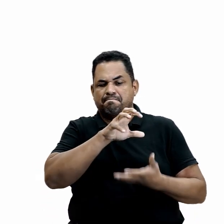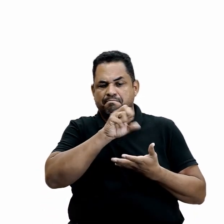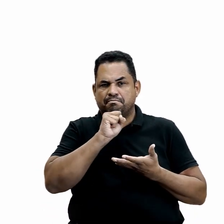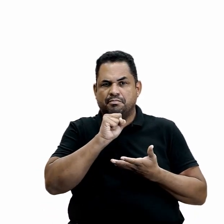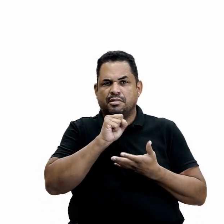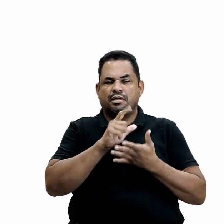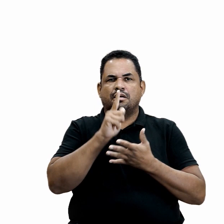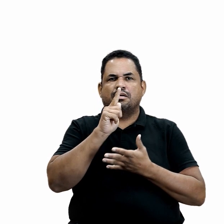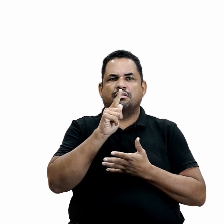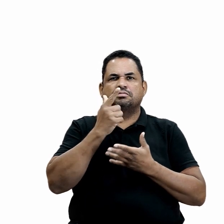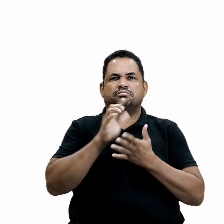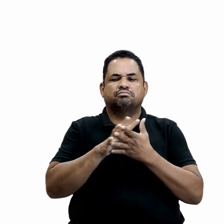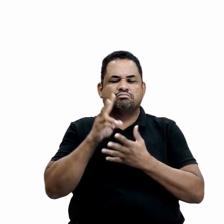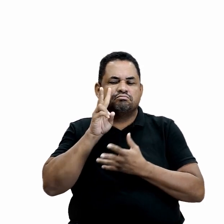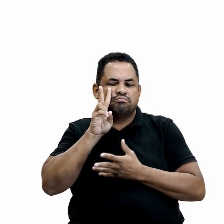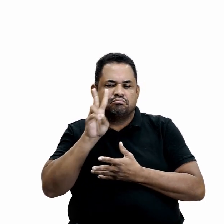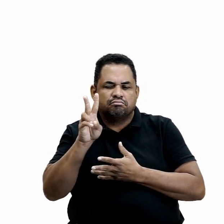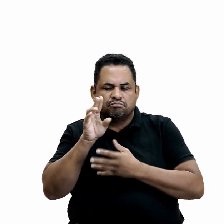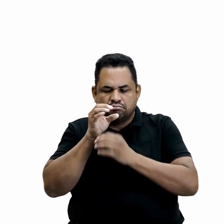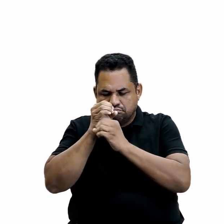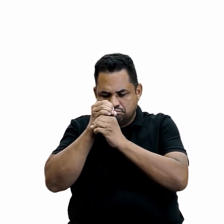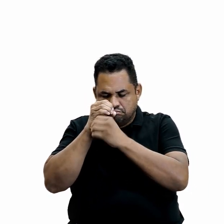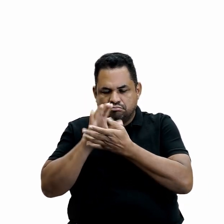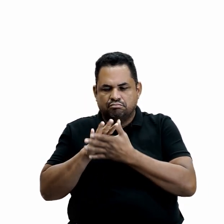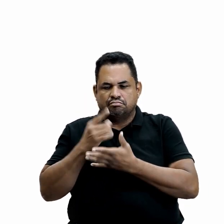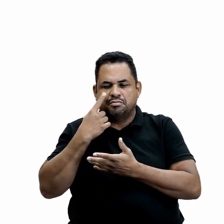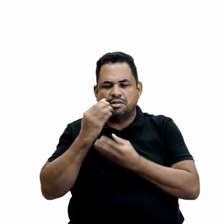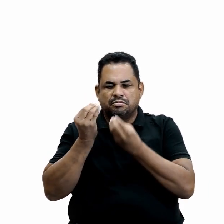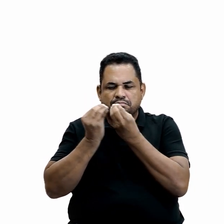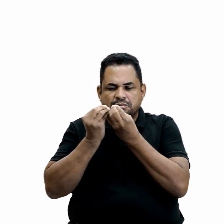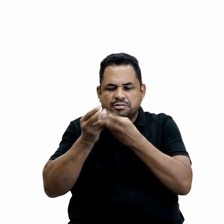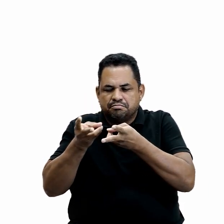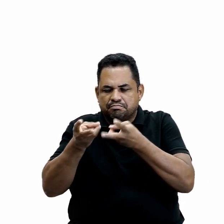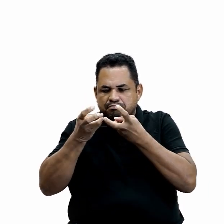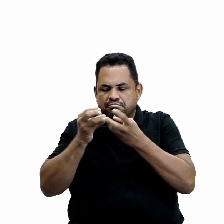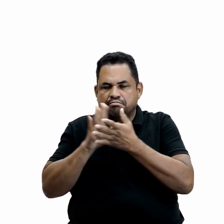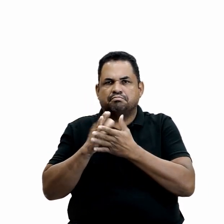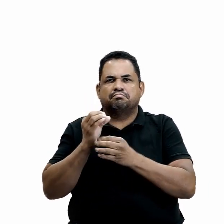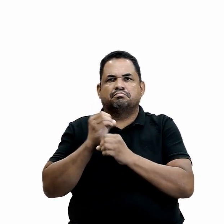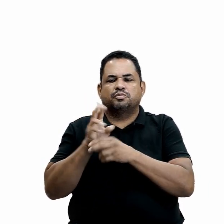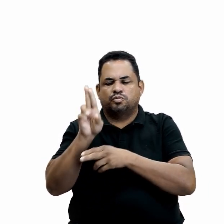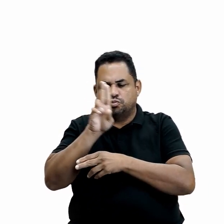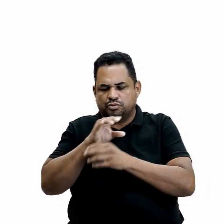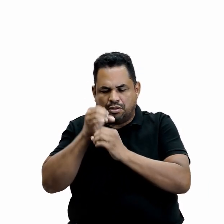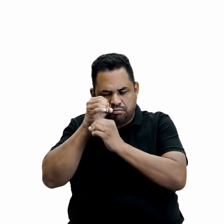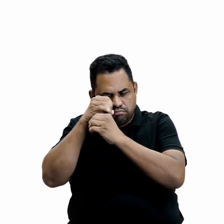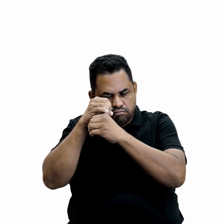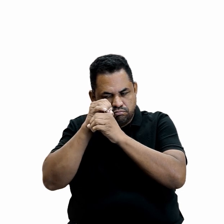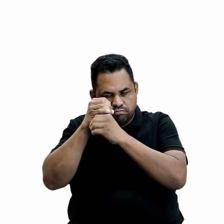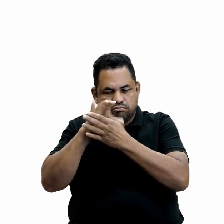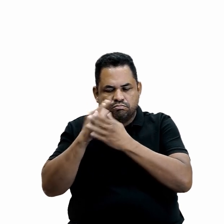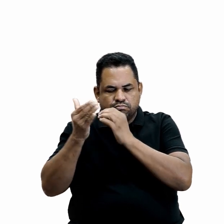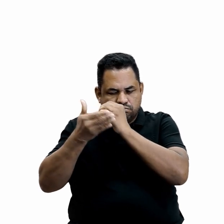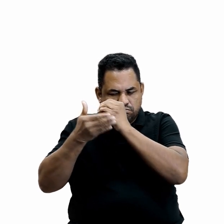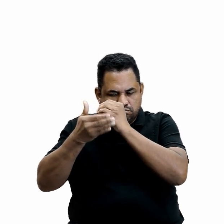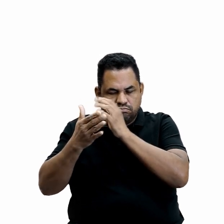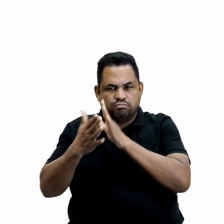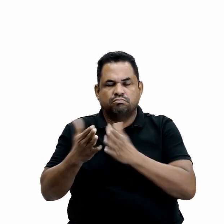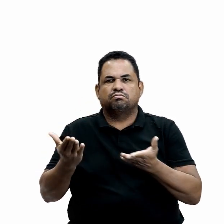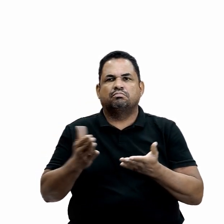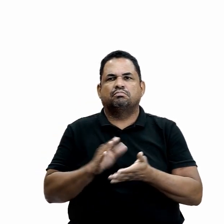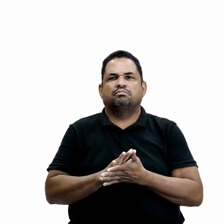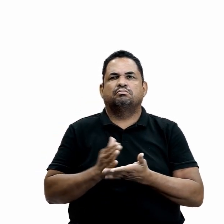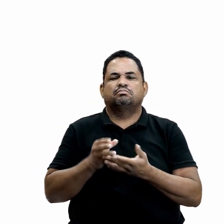enxergar moléculas, aí você vai ter que utilizar o uso do microscópio, que é exatamente